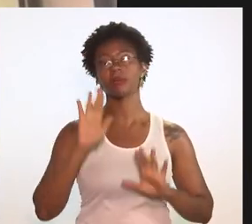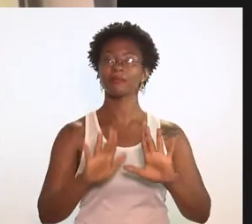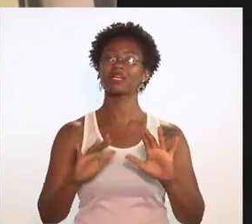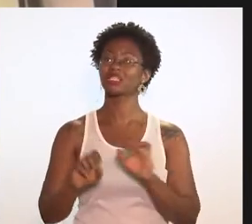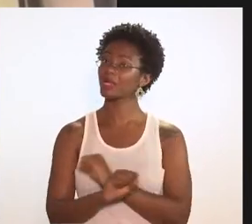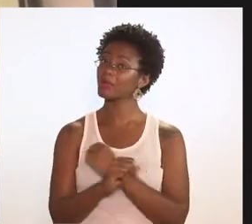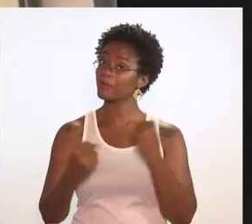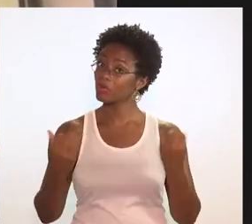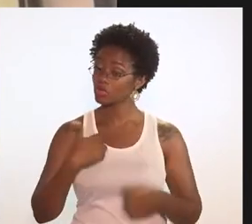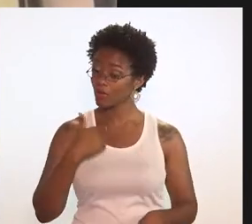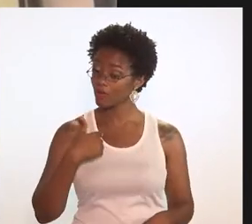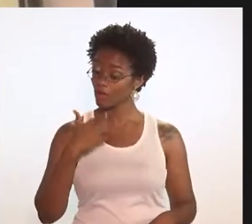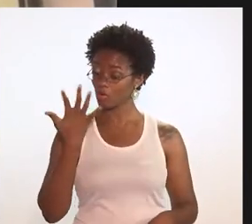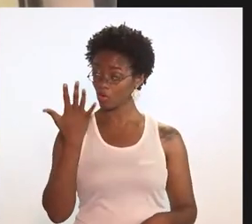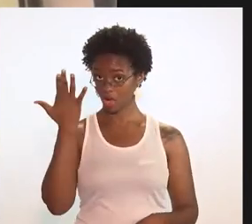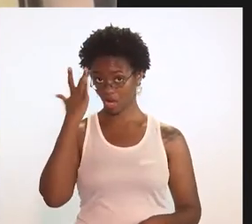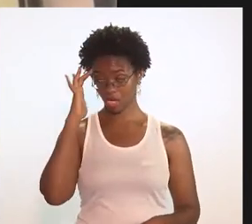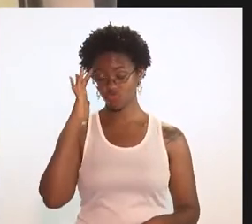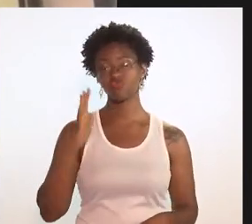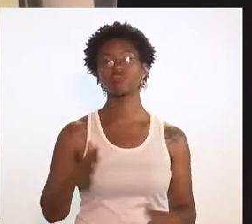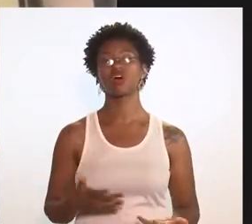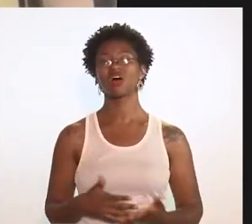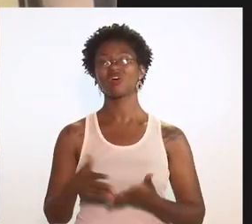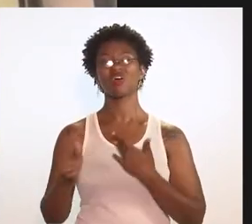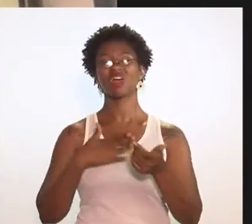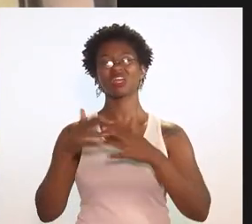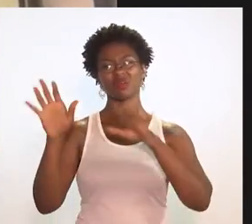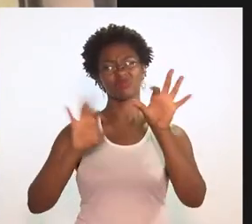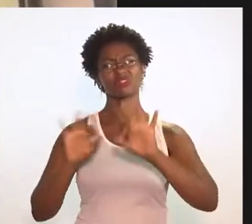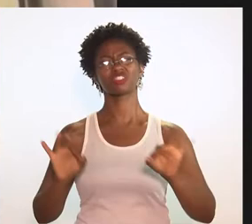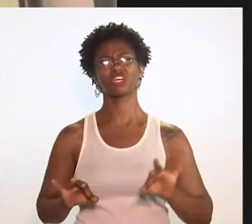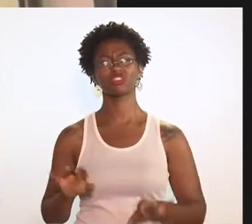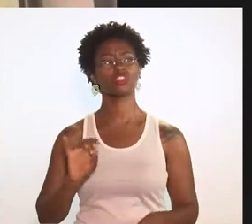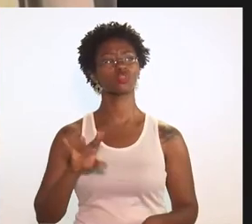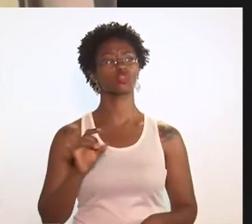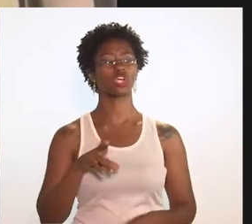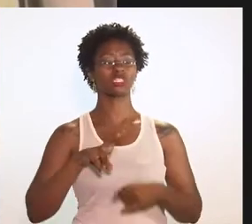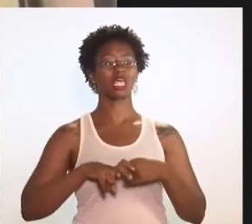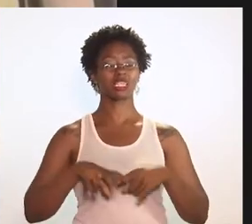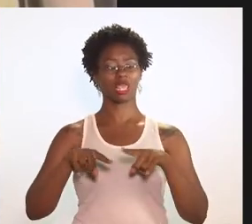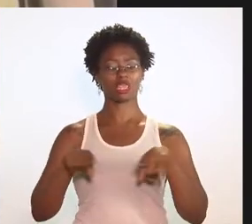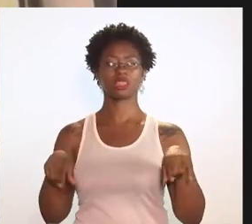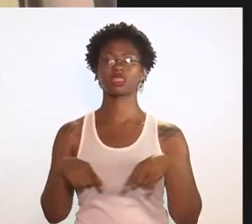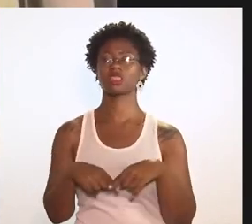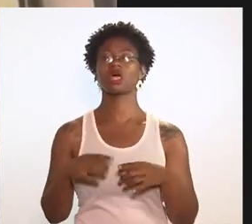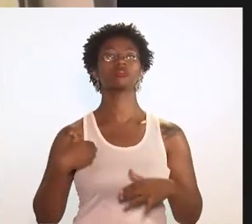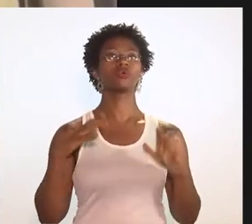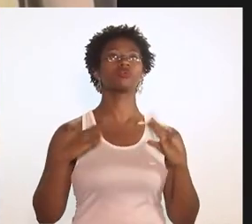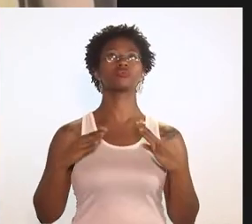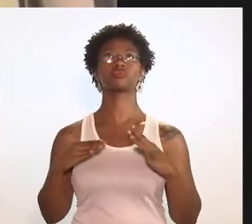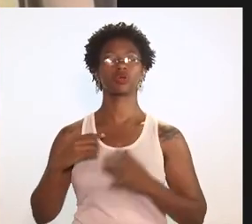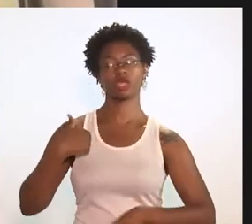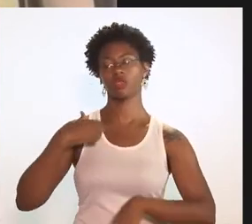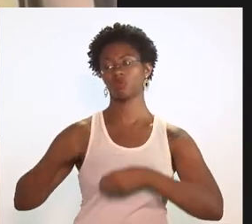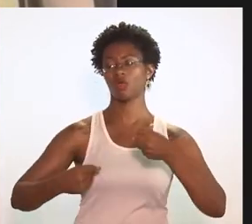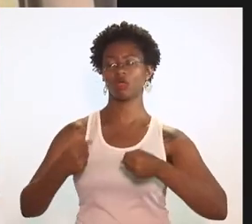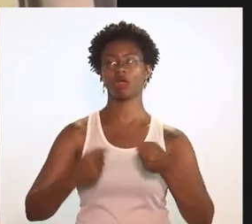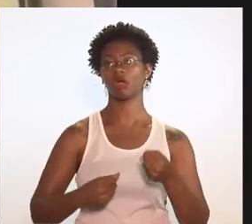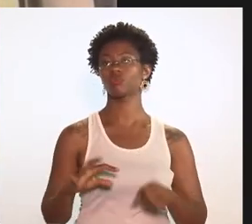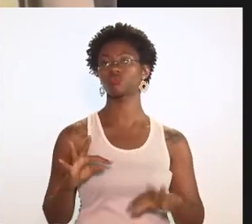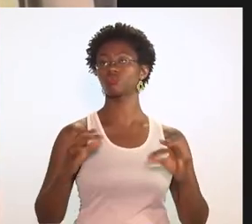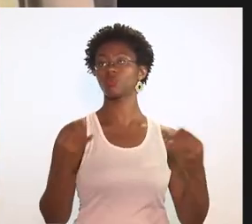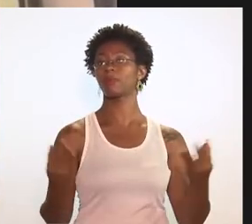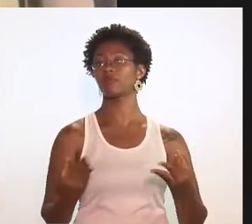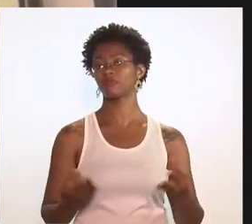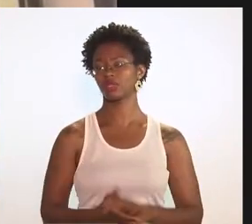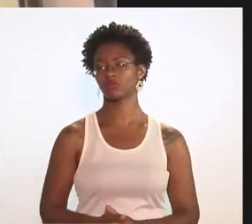é impossível, ao meu ver, fazer qualquer projeto ficando no ar-condicionado com terno e gravata, saindo, pegando seu carro e indo